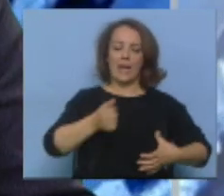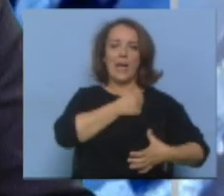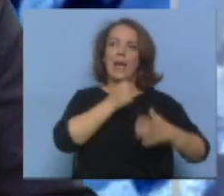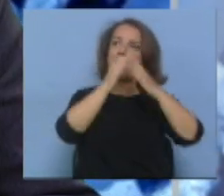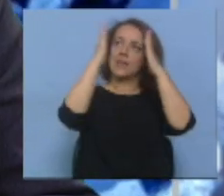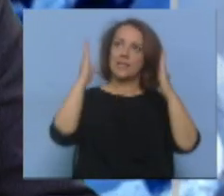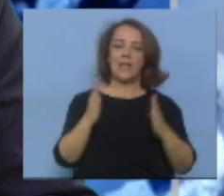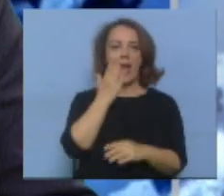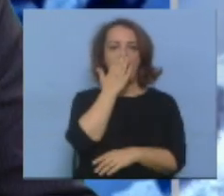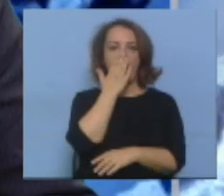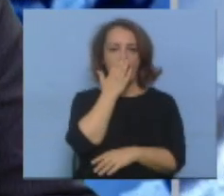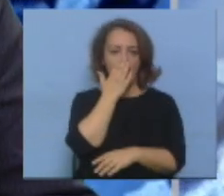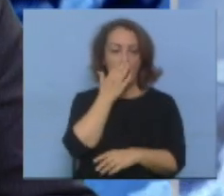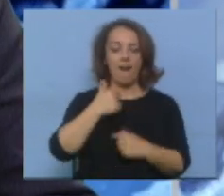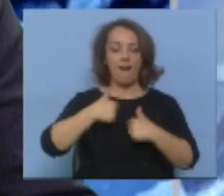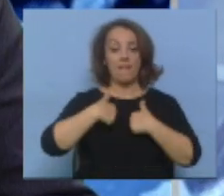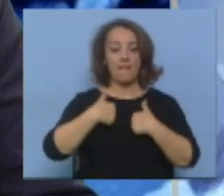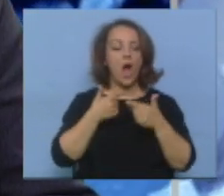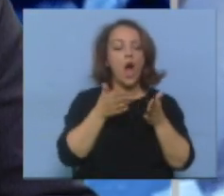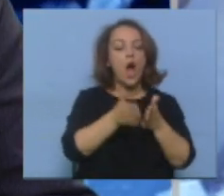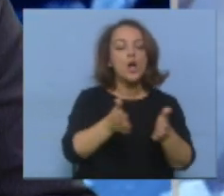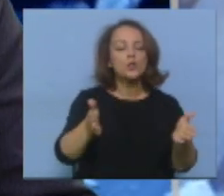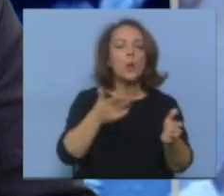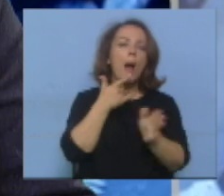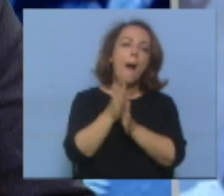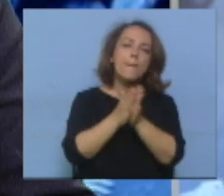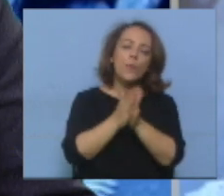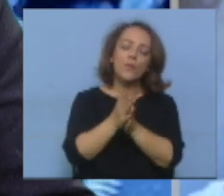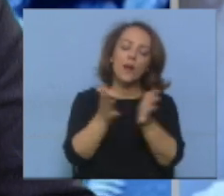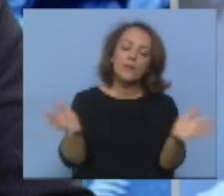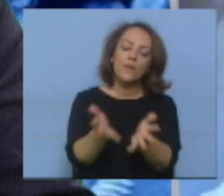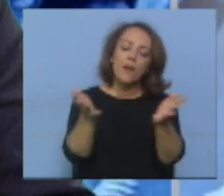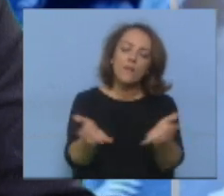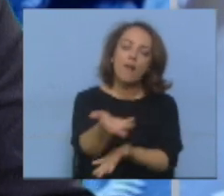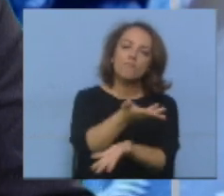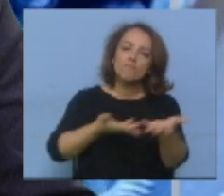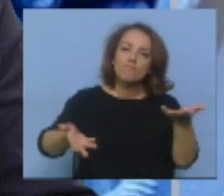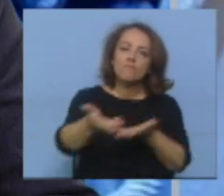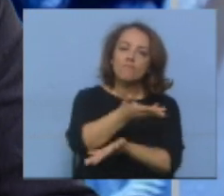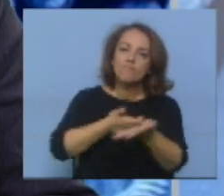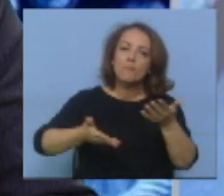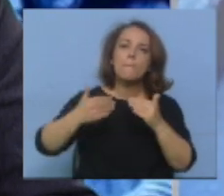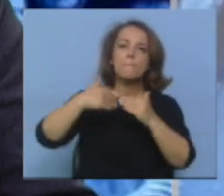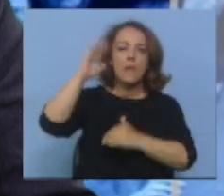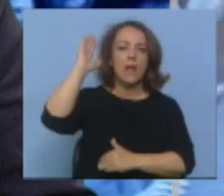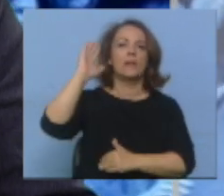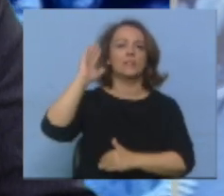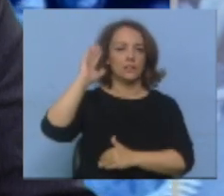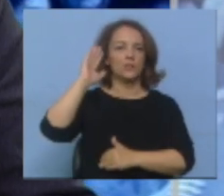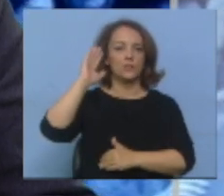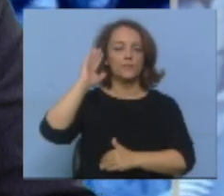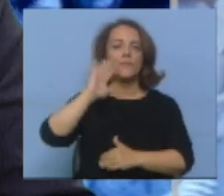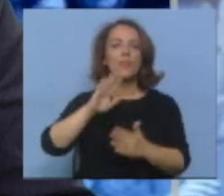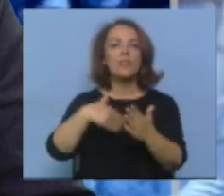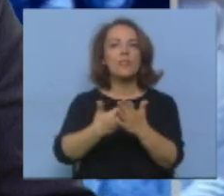casa, não é? E ajudar a aproveitar para conviver mais, partilhar mais e não deixar que seja